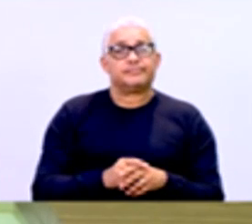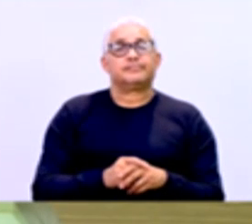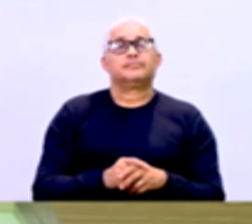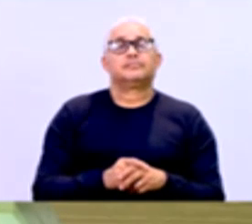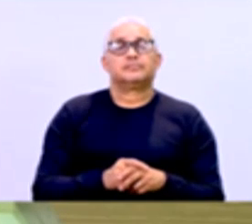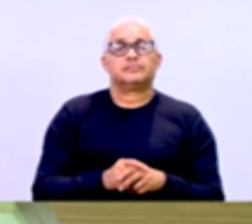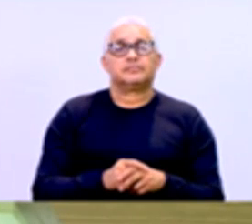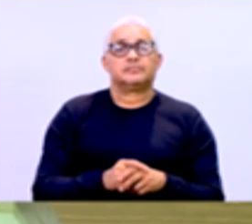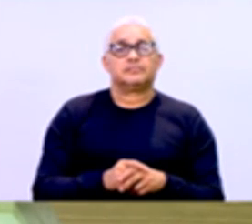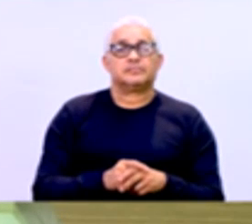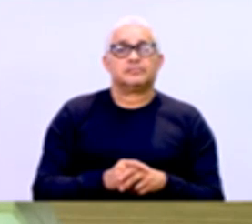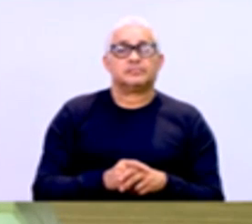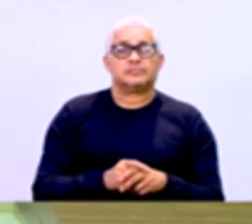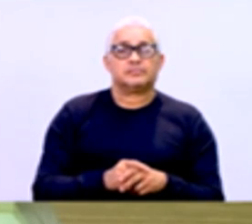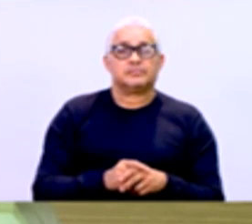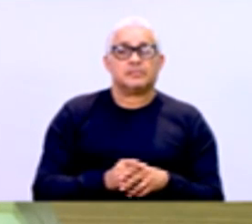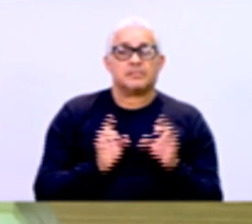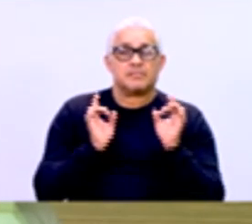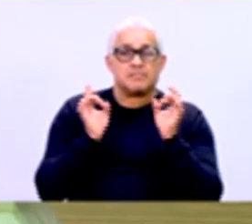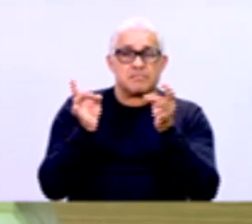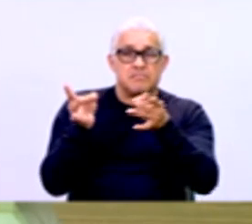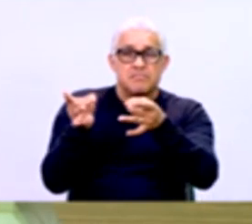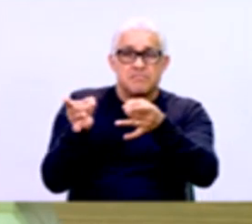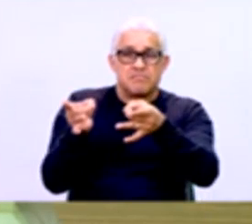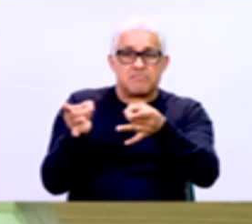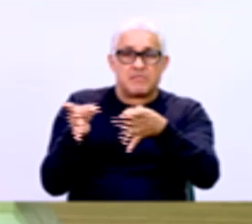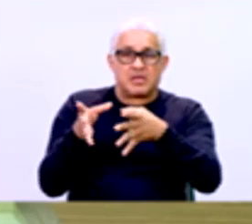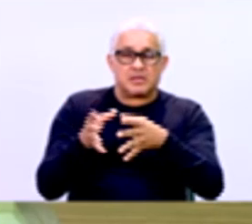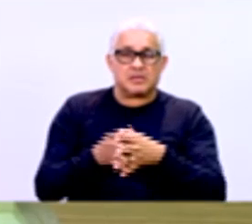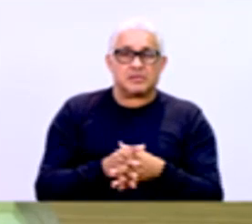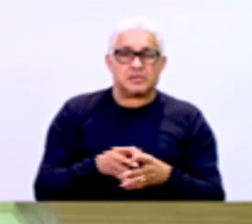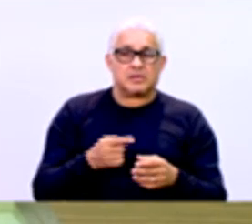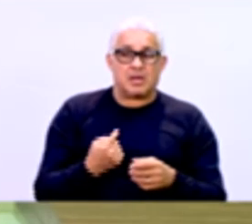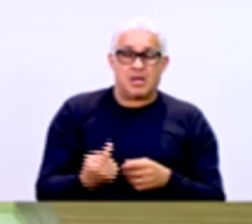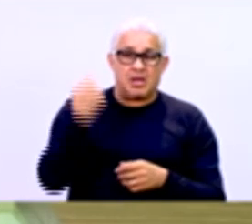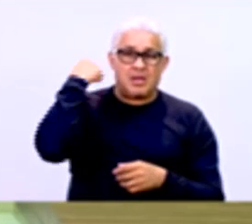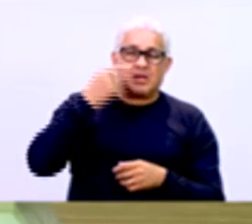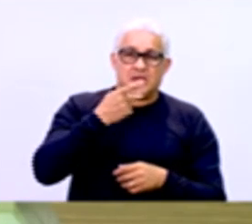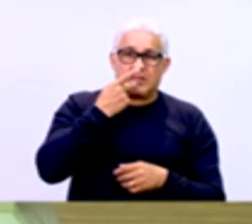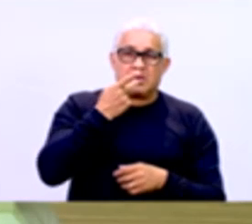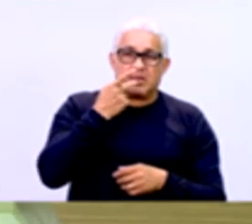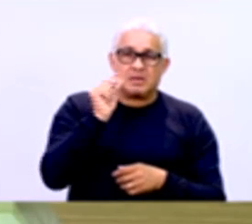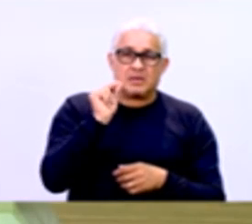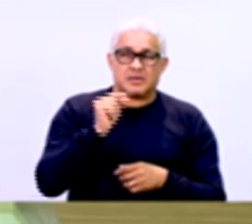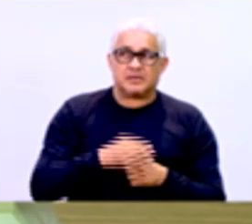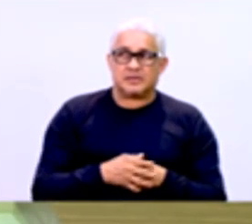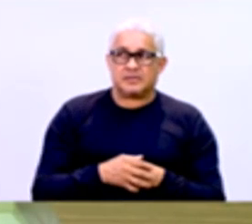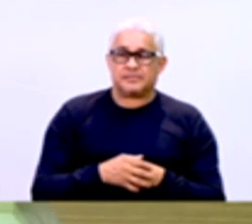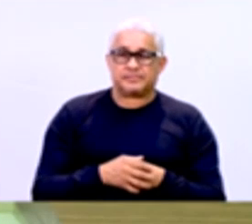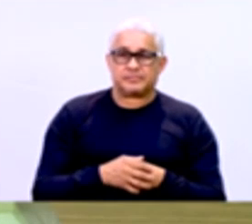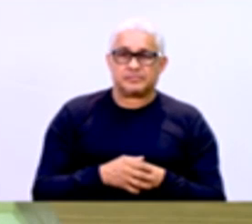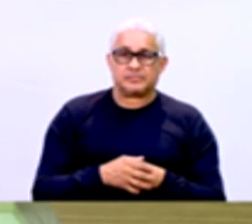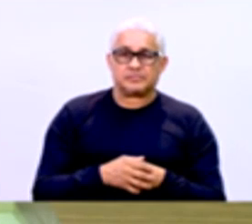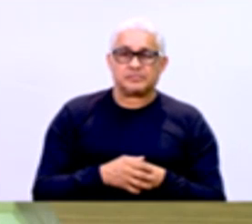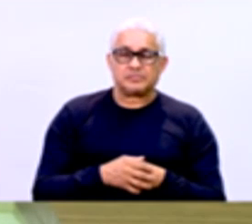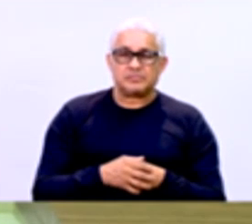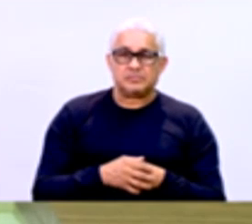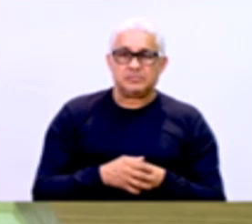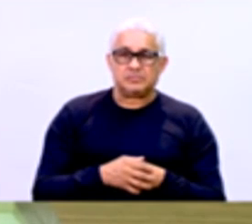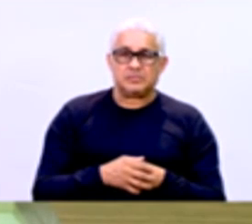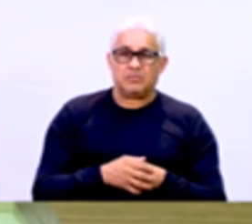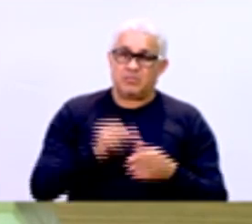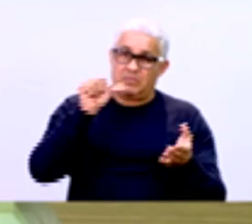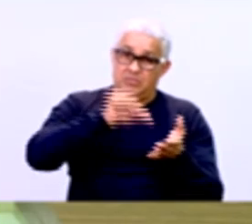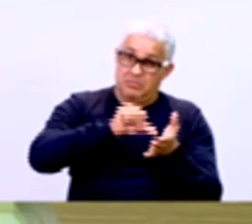de descarte, que, como eu havia falado anteriormente, um dos polos havia